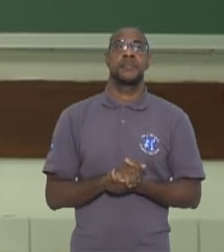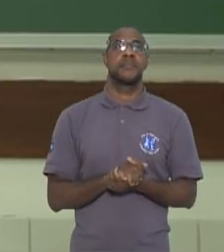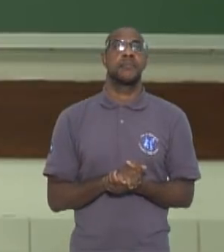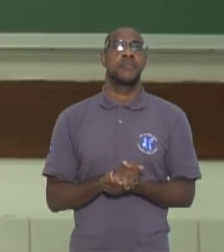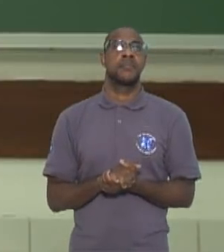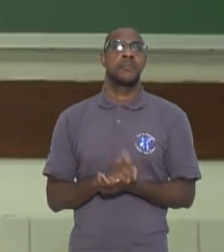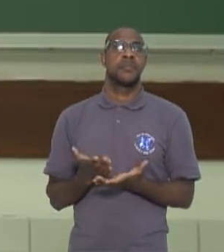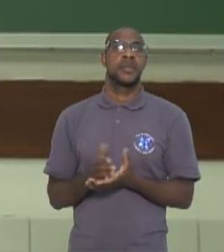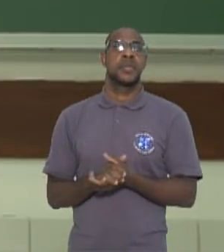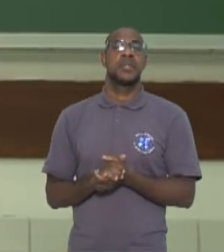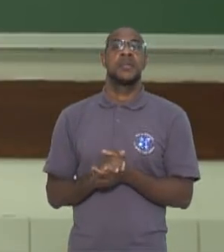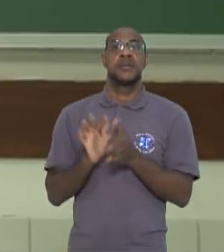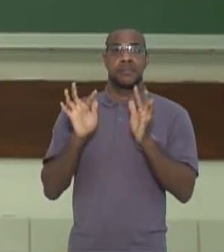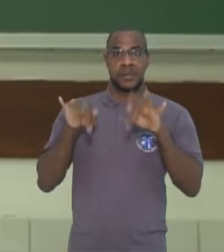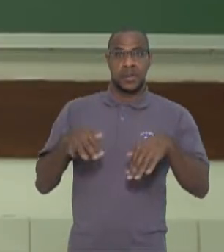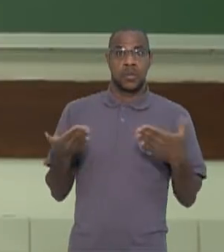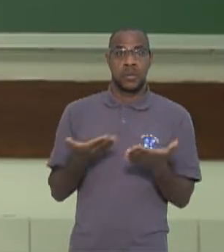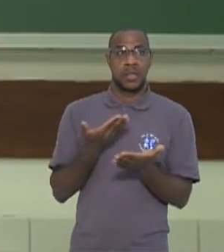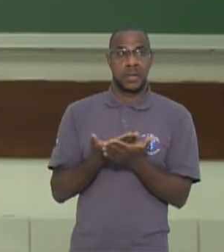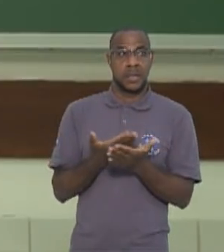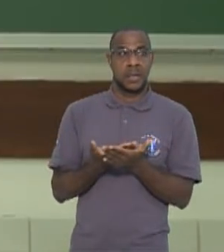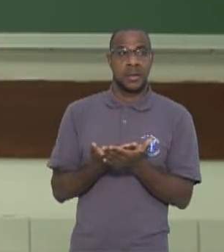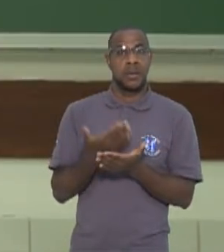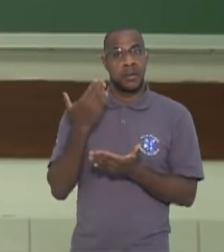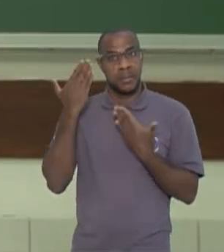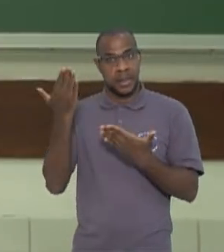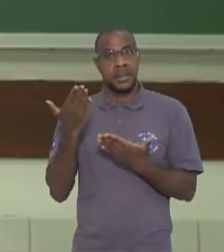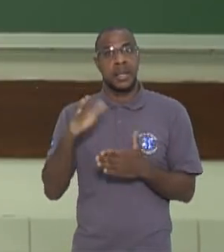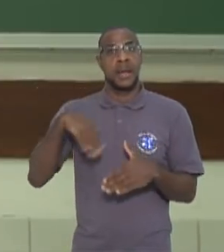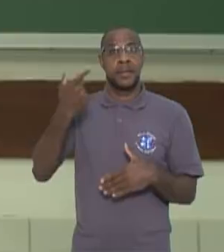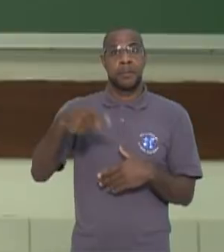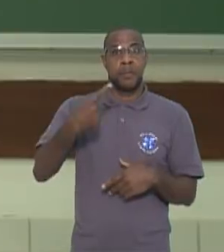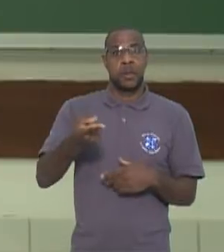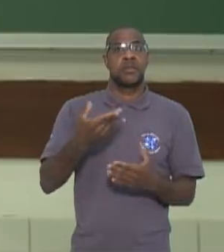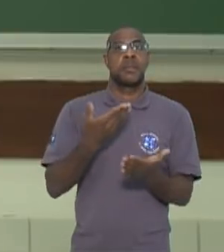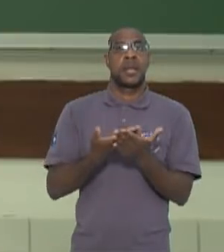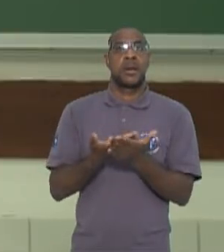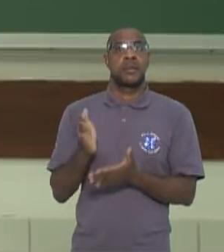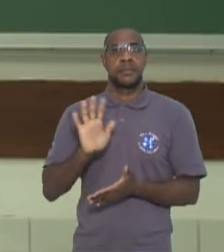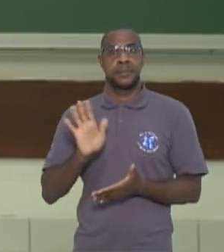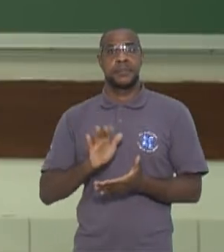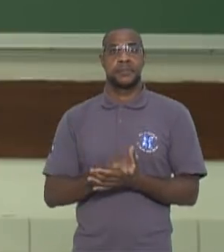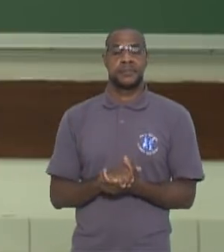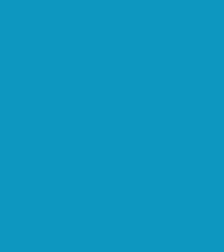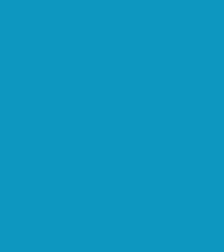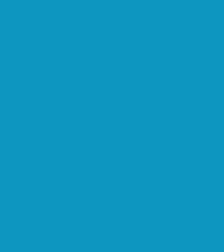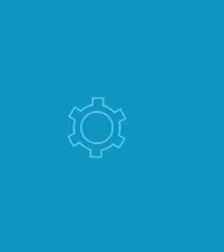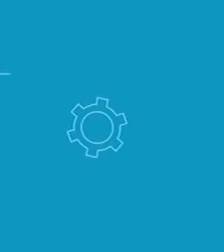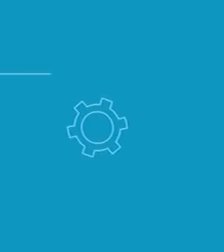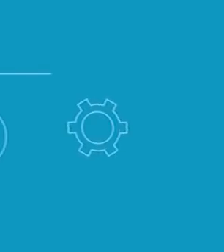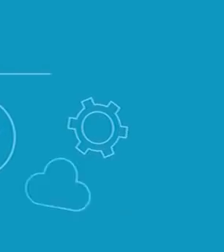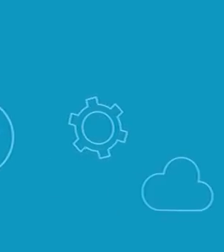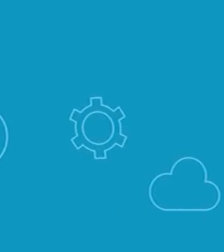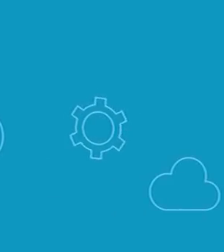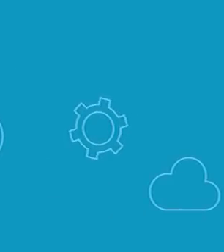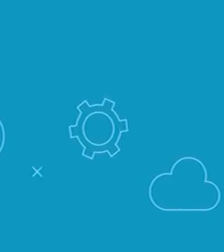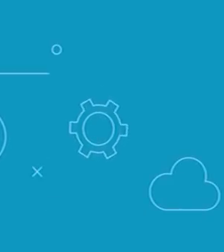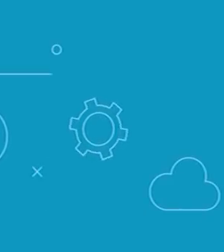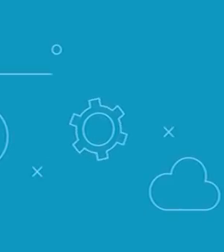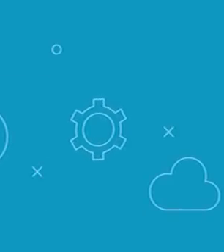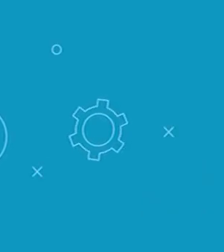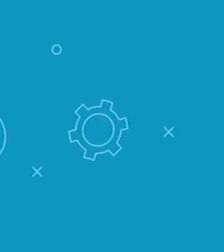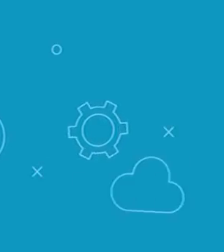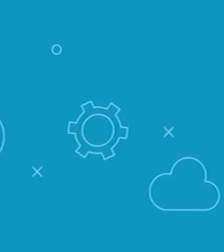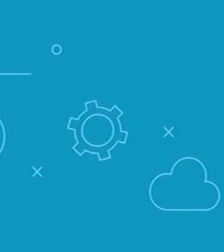Vou fechando aqui a aula, obrigada para quem assistiu e aguardo vocês na próxima.